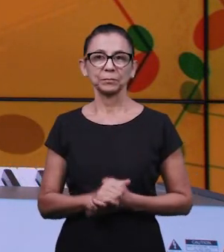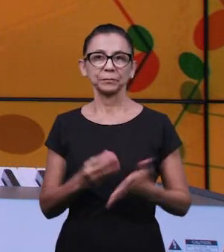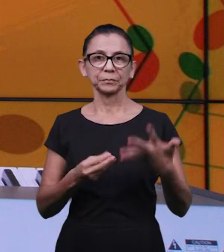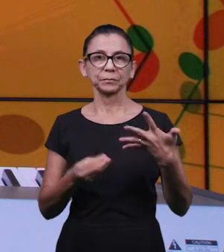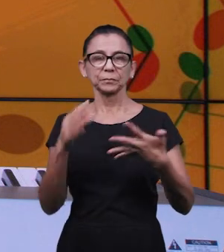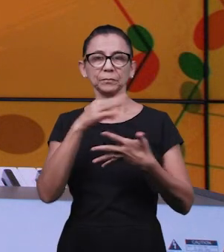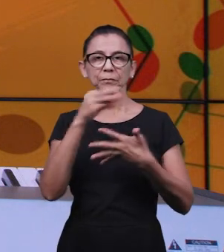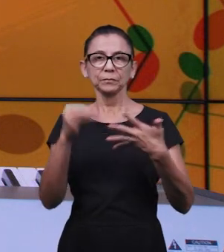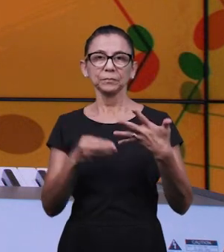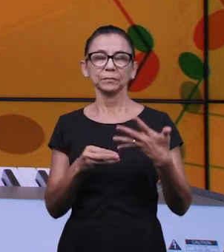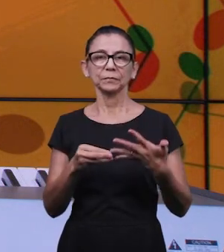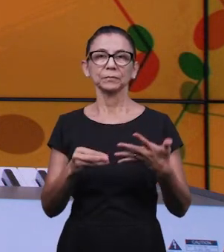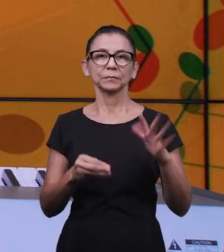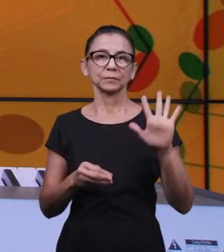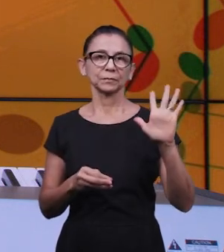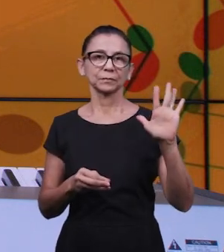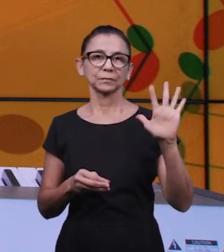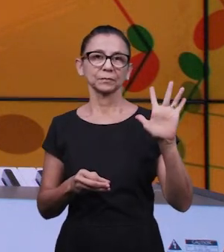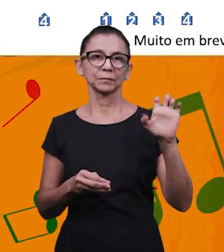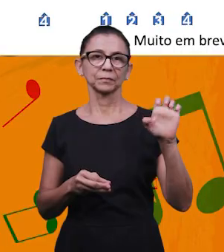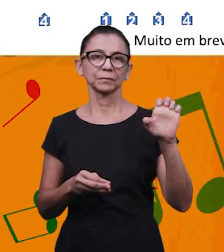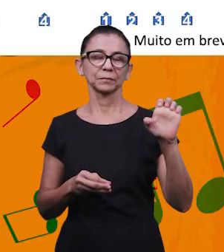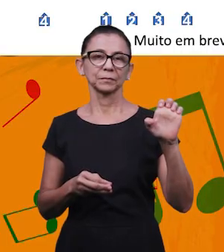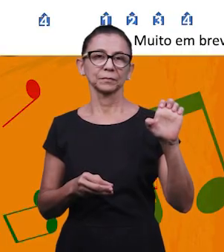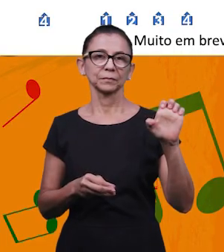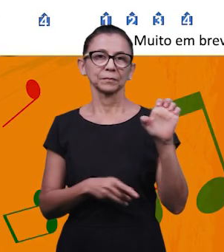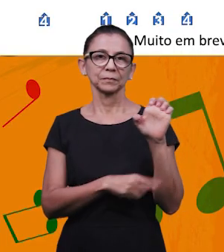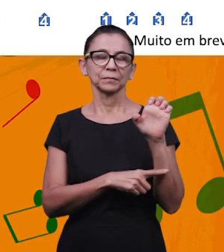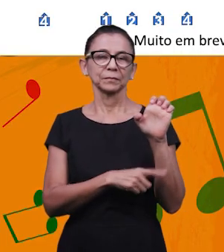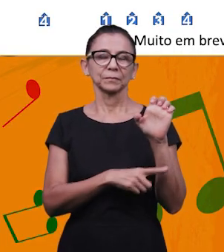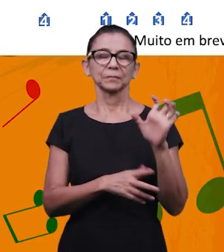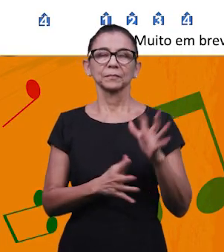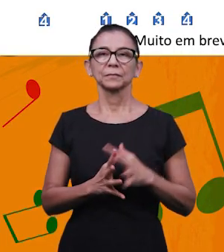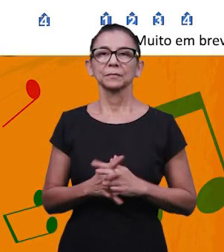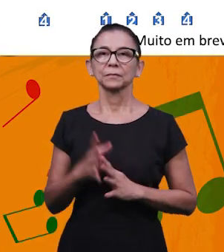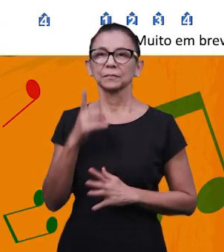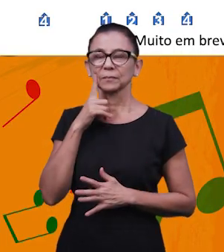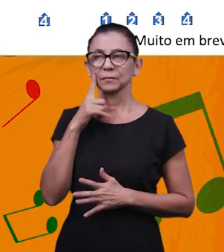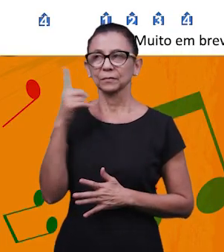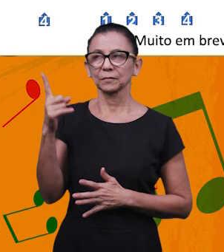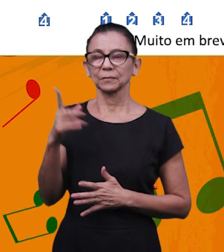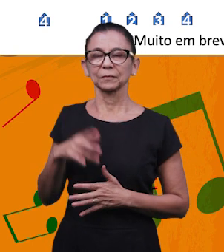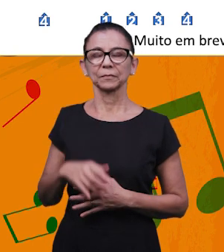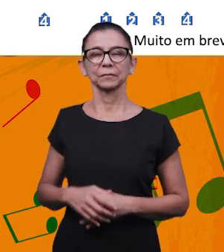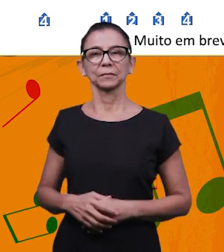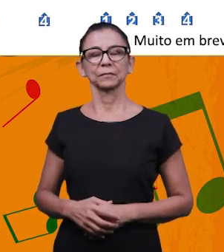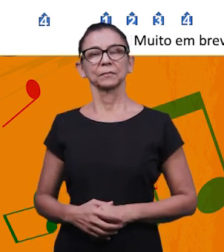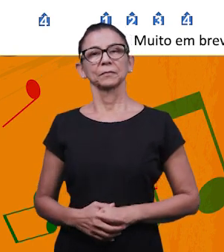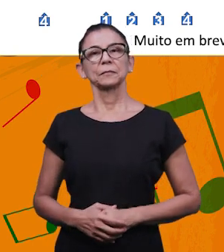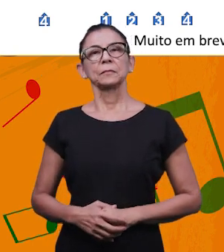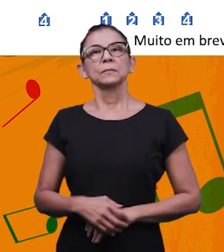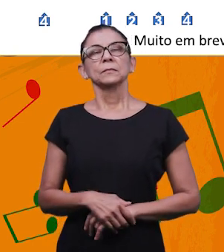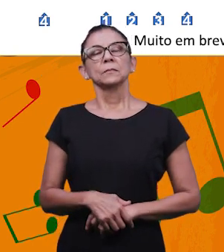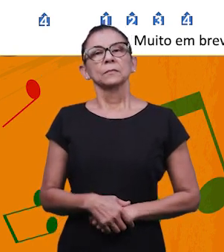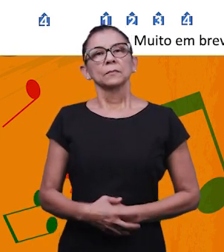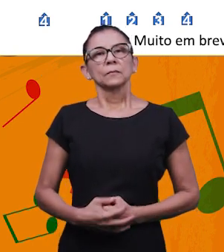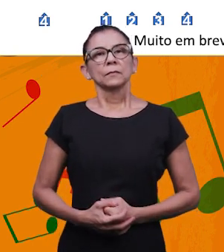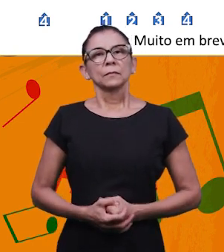um pontinho debaixo da nota, é estacato. Você vai estacar a nota, ela vai ser bem